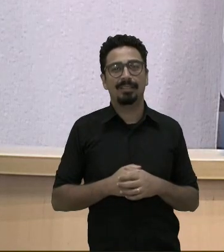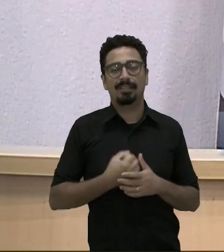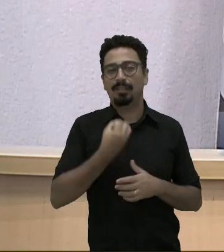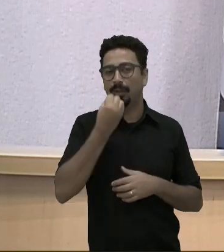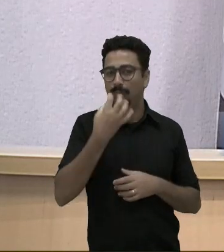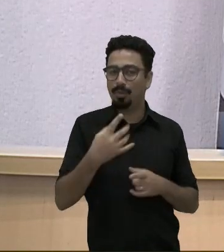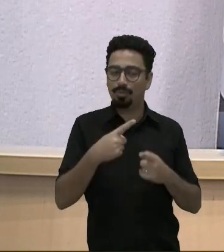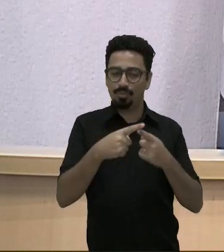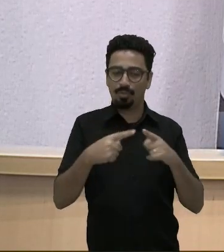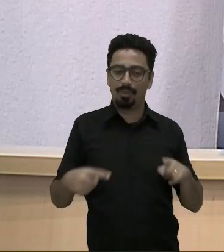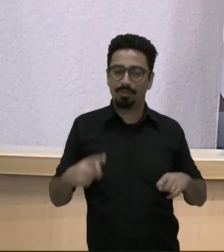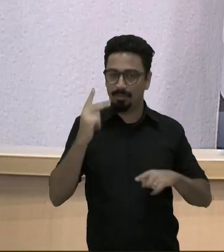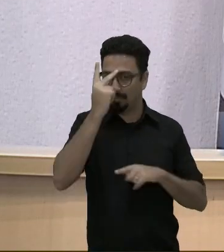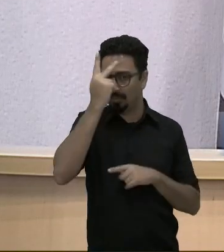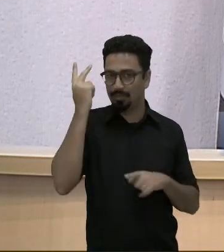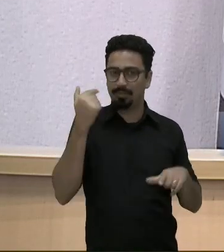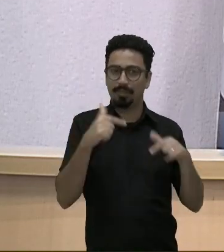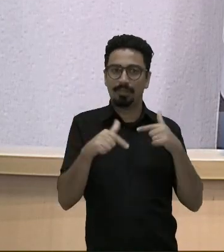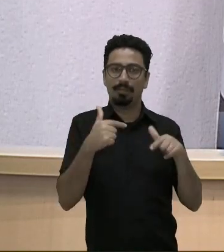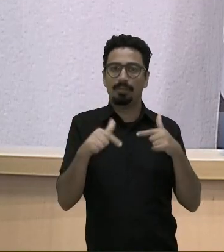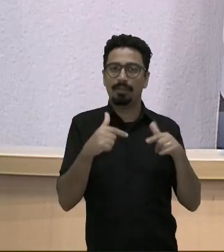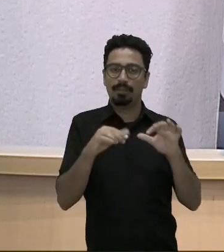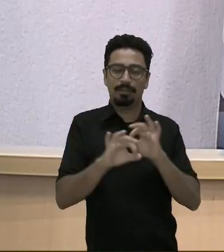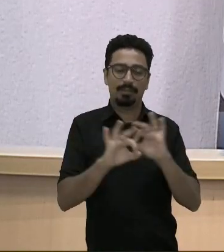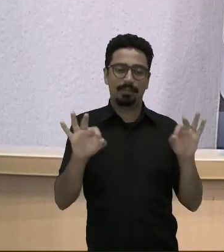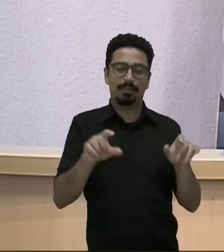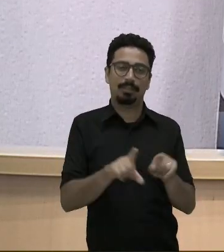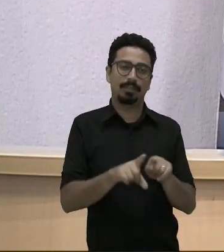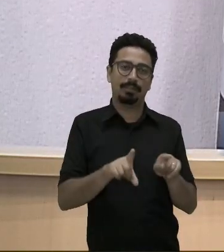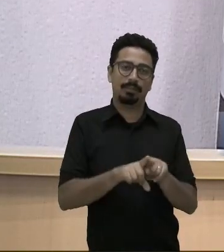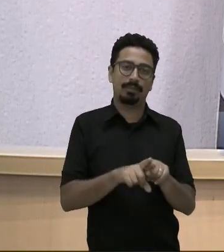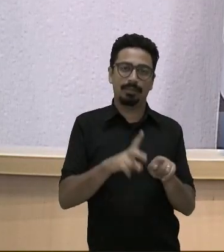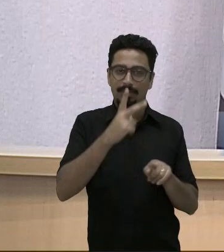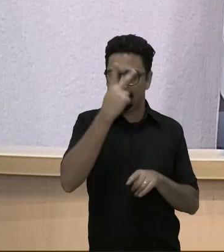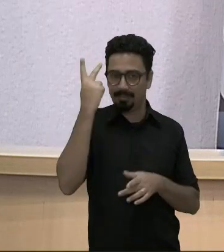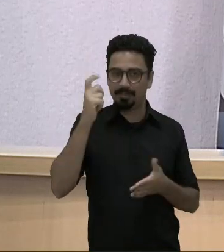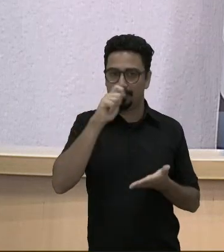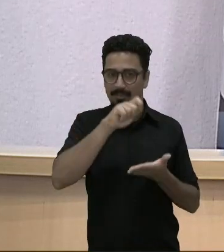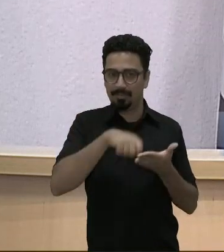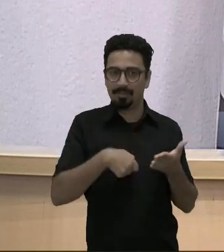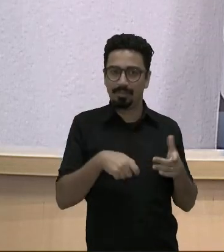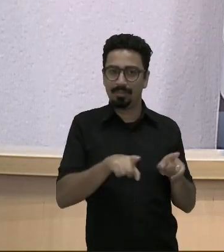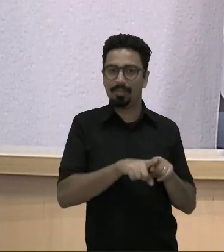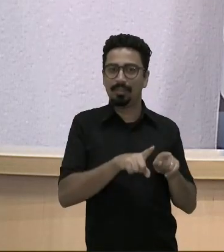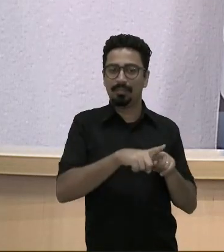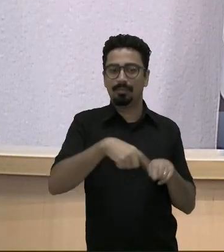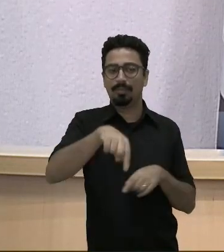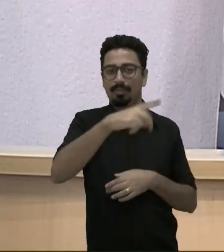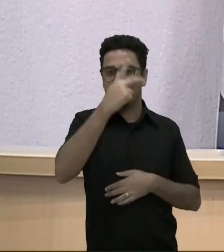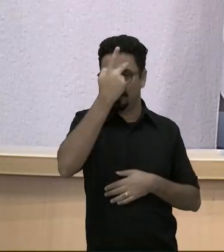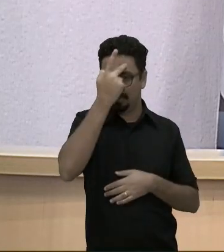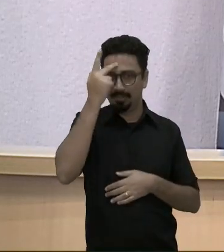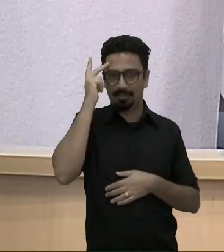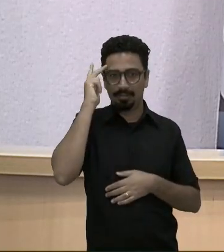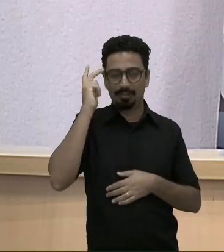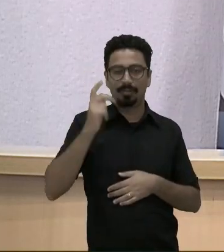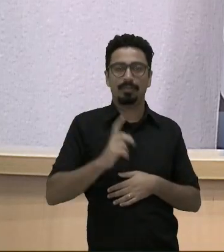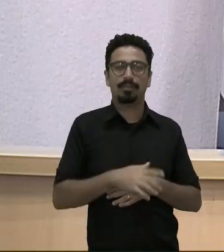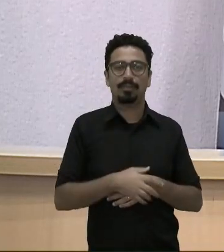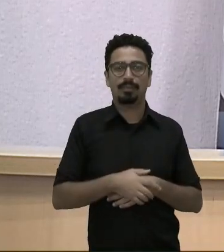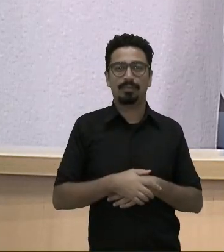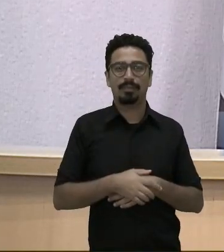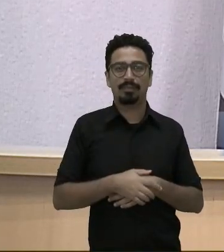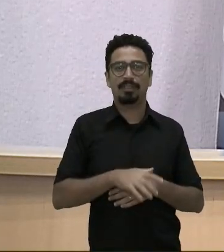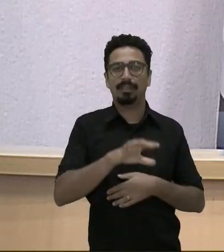uma pessoa assim que ele presta serviço excelente para quem quiser contratar essas pessoas que a gente está falando aqui, tá aqui, depois o pessoal